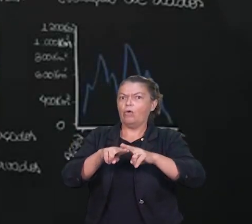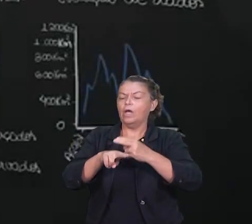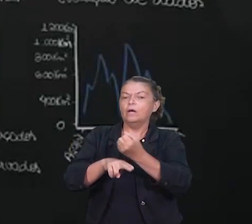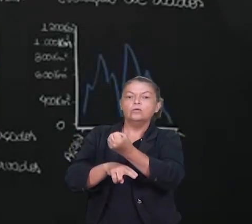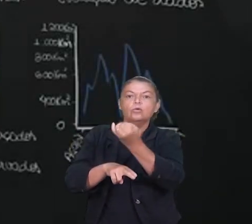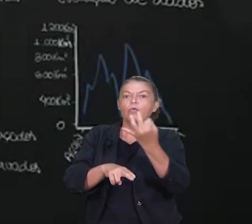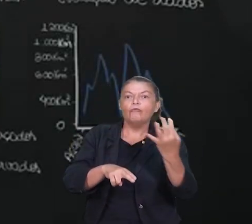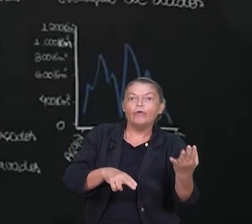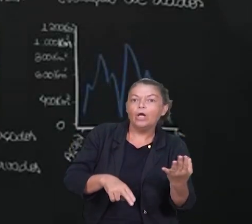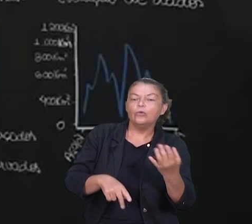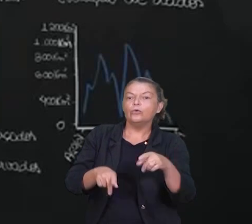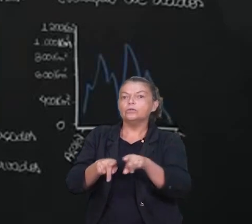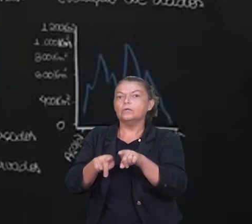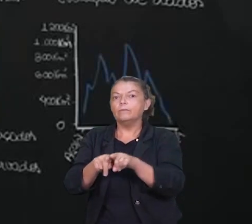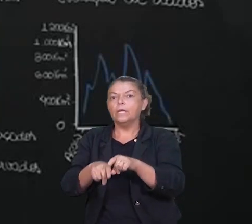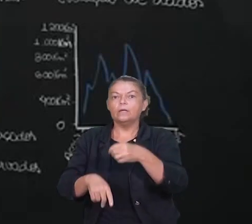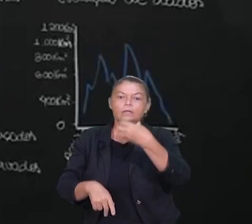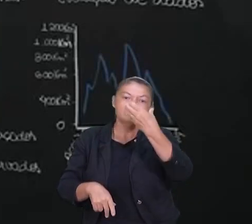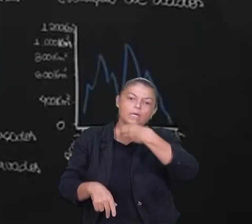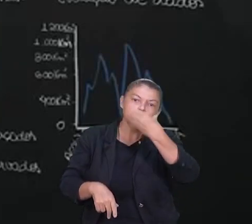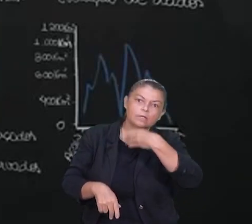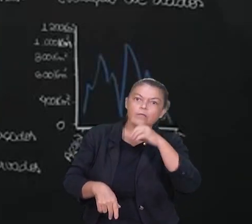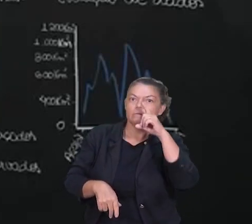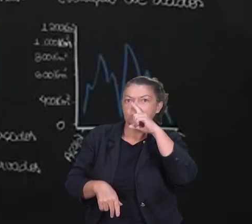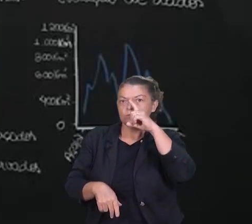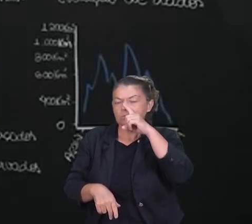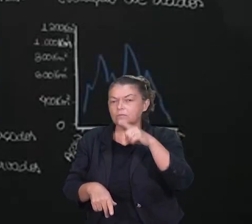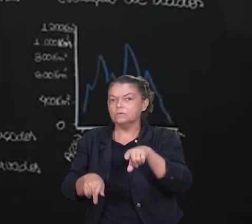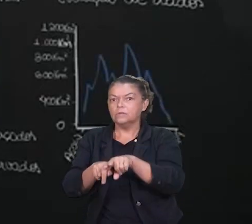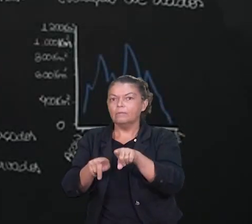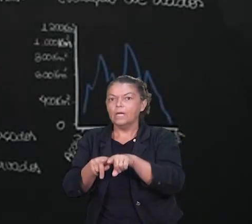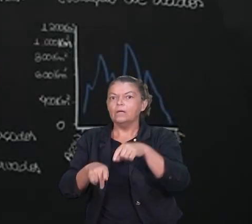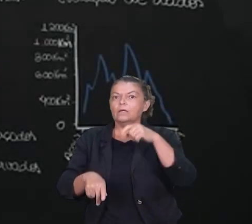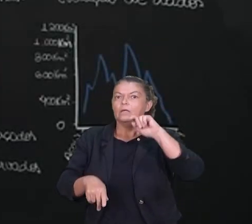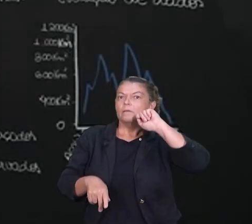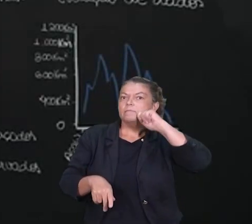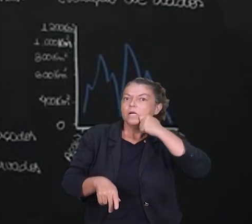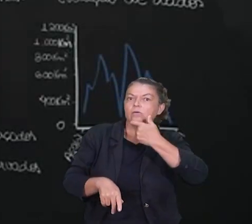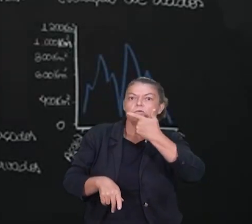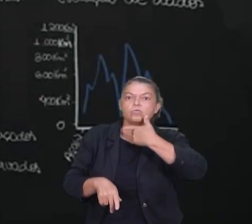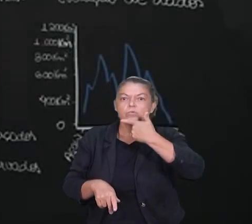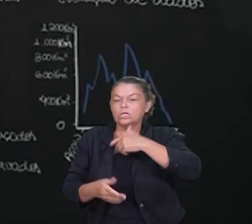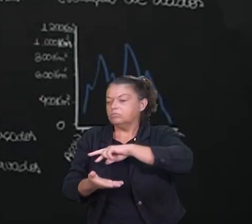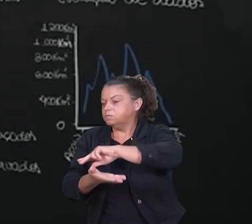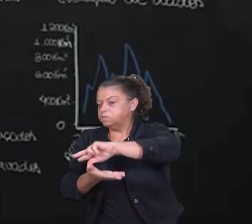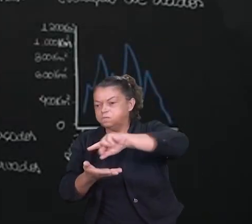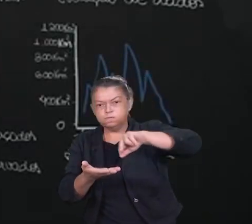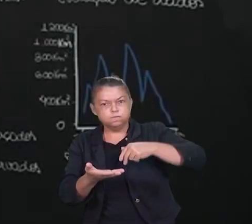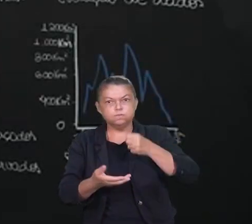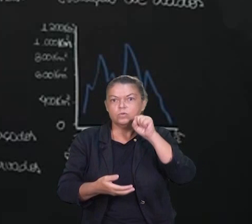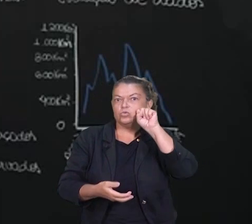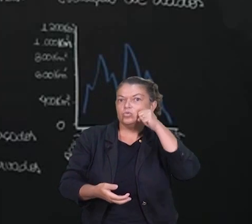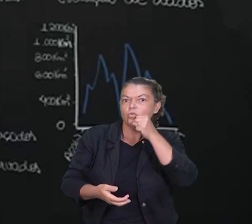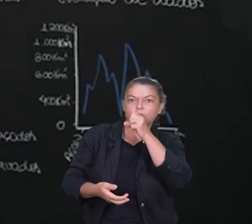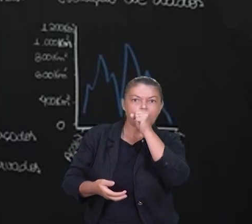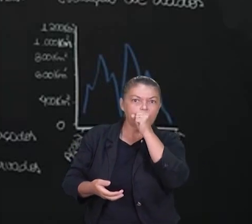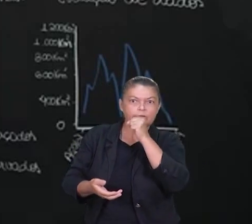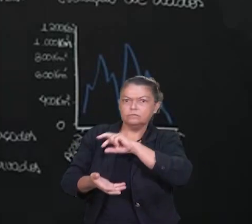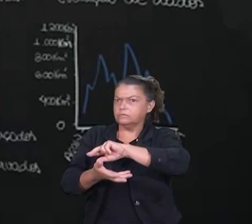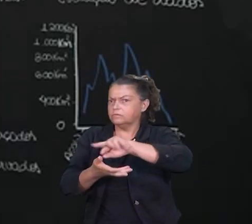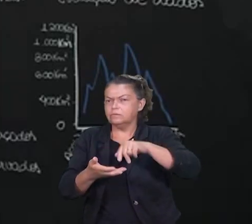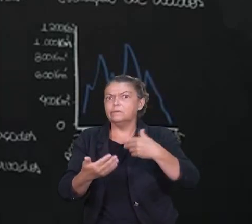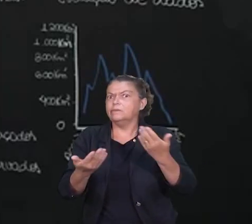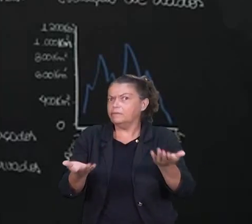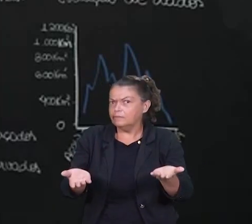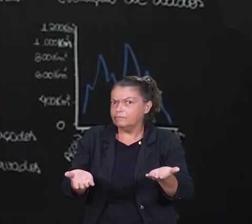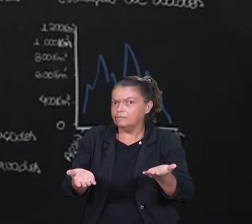a maçã, a banana, o biscoito, o pão de queijo, o pão com geleia, a granola, o suco de laranja. Basicamente